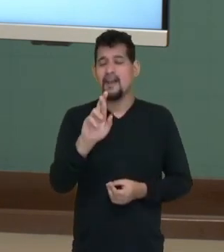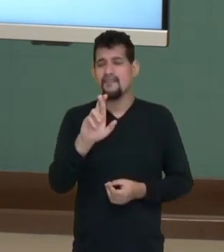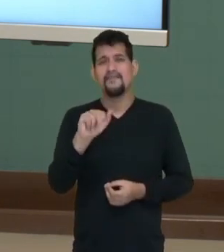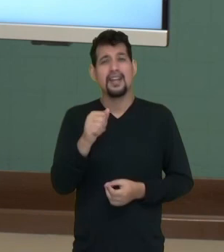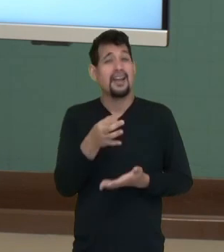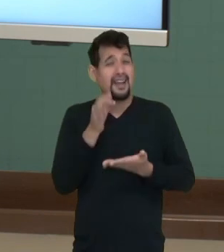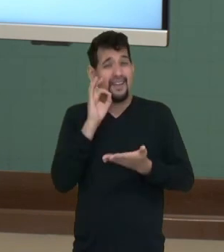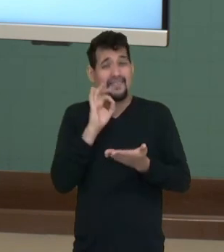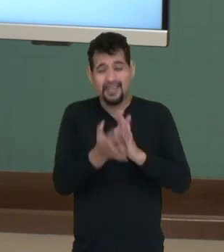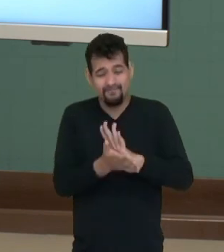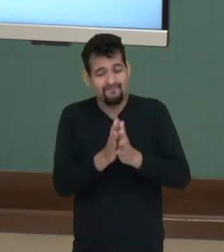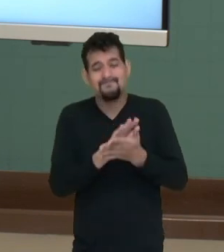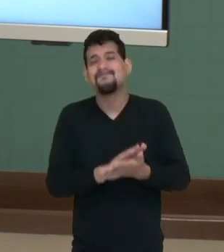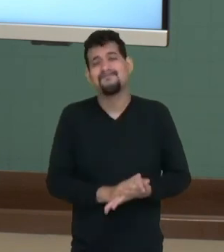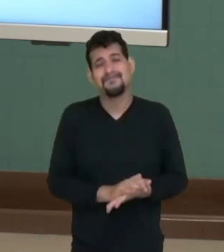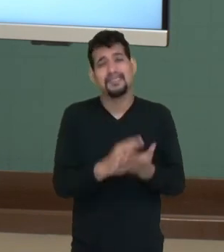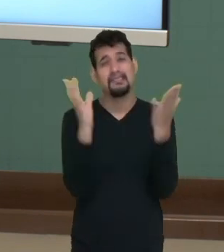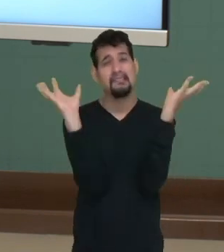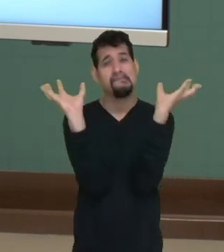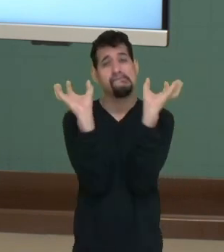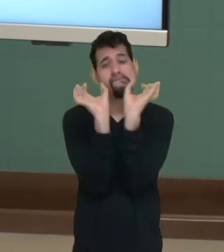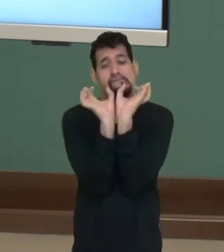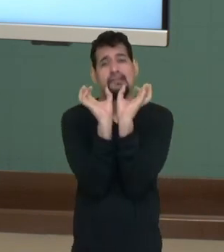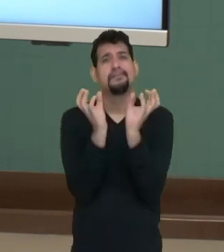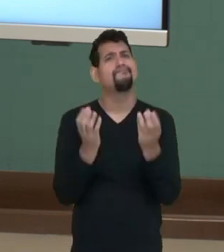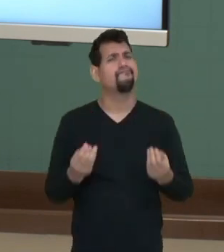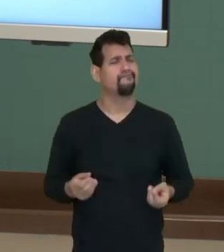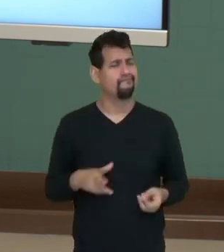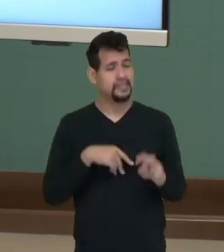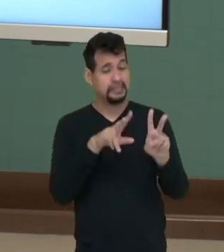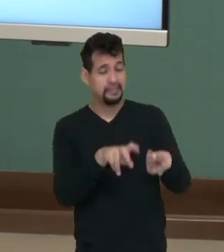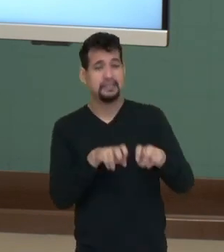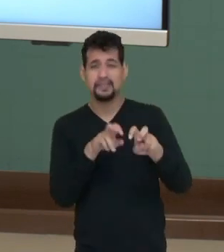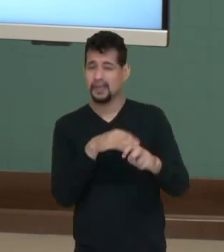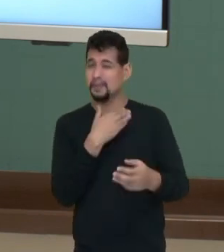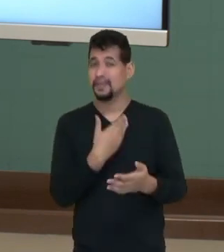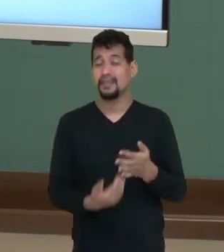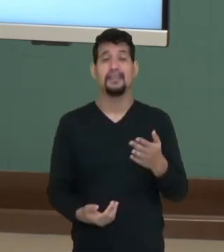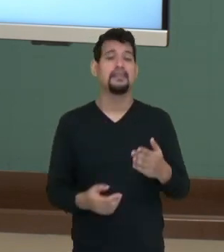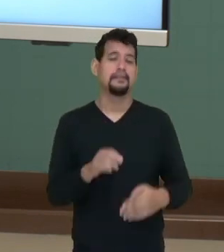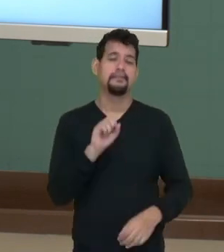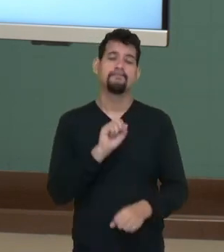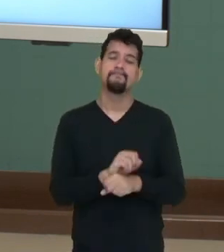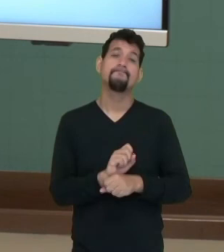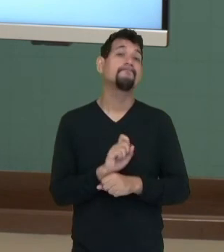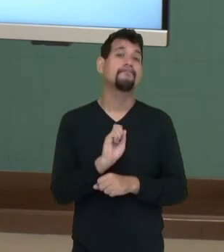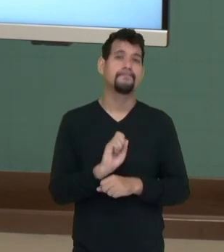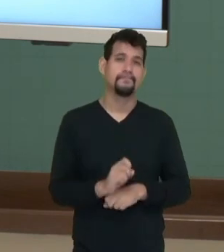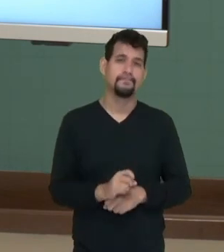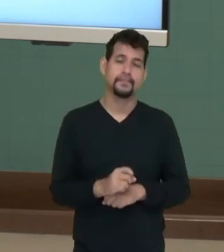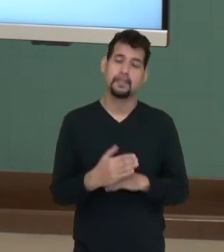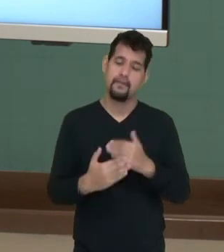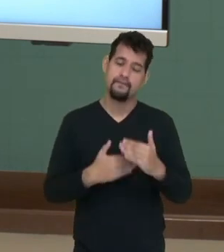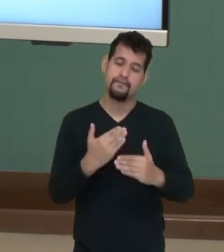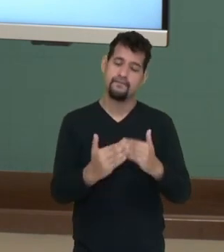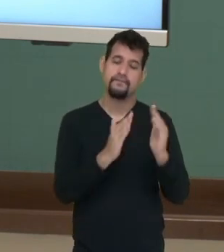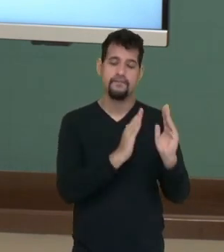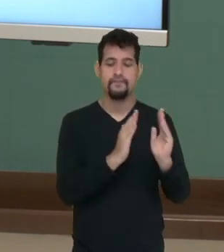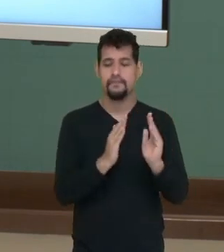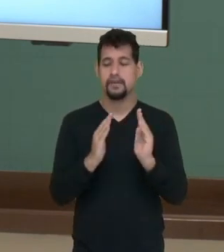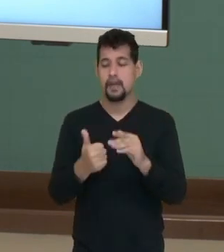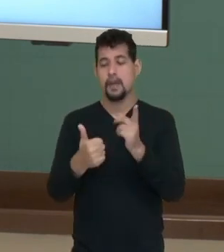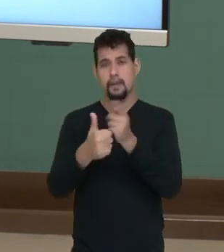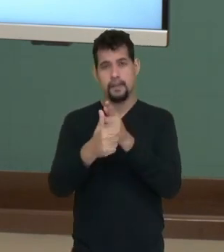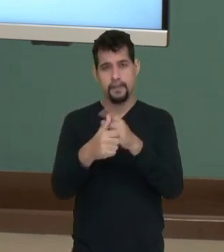de café, né? Então os agricultores tiveram um baita prejuízo e encerrou-se então essa fase aí,